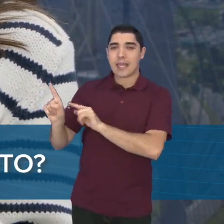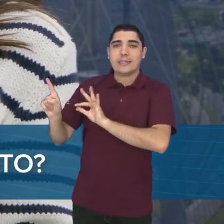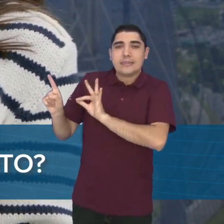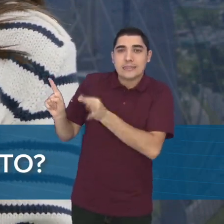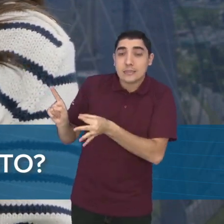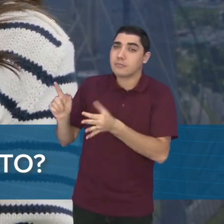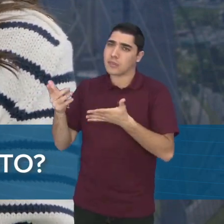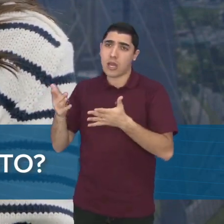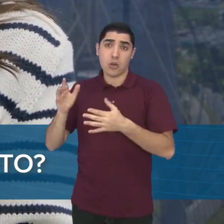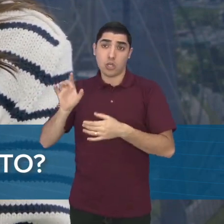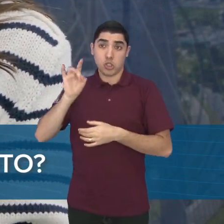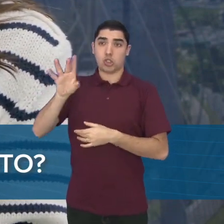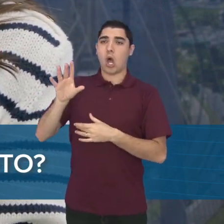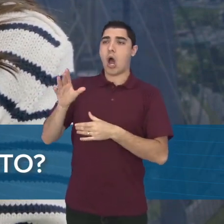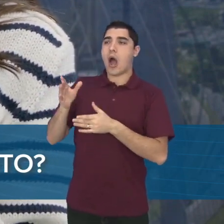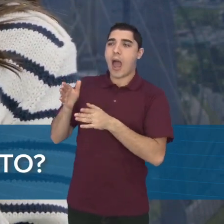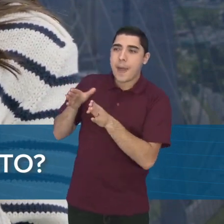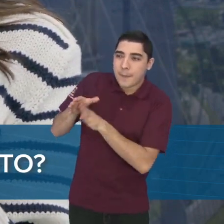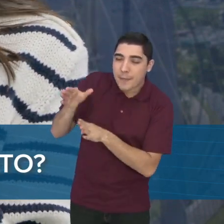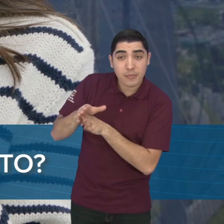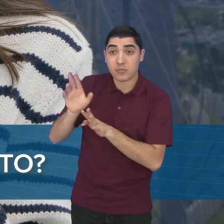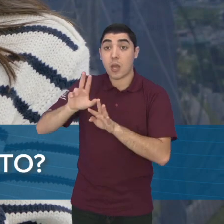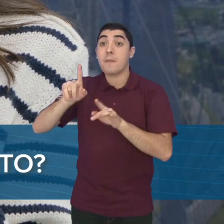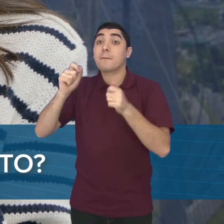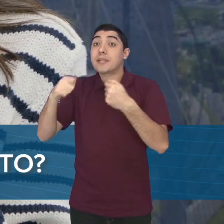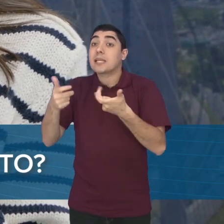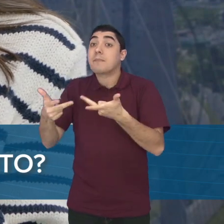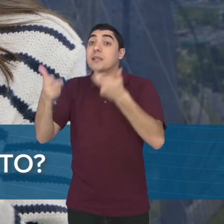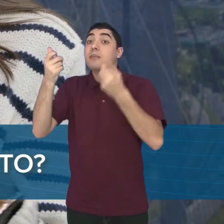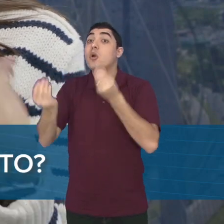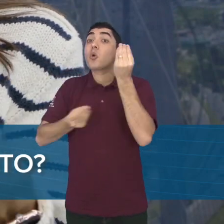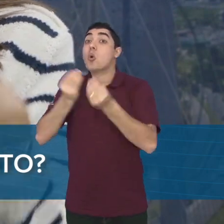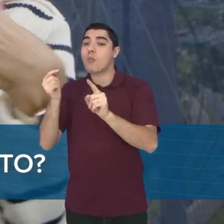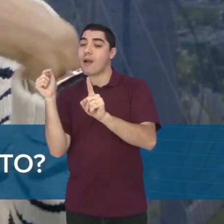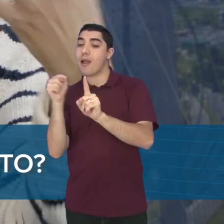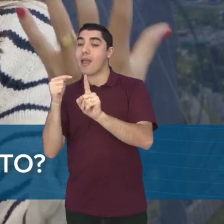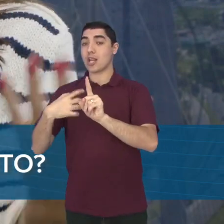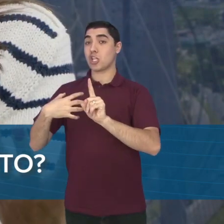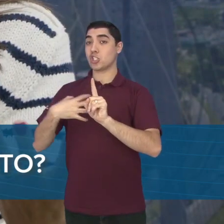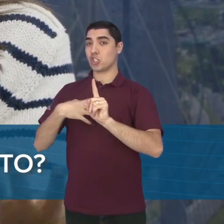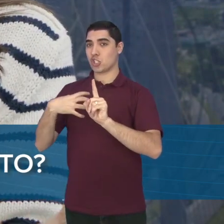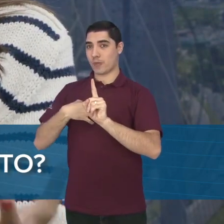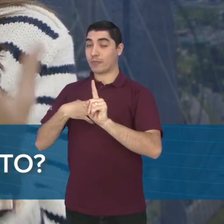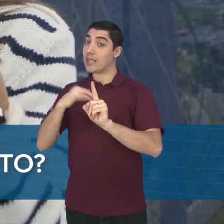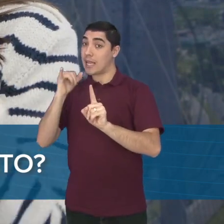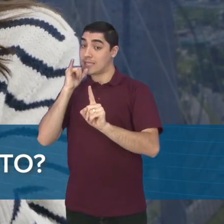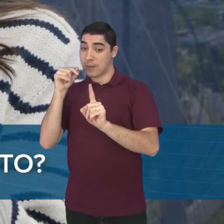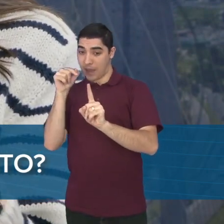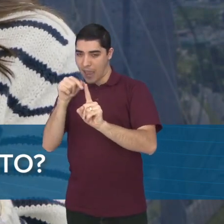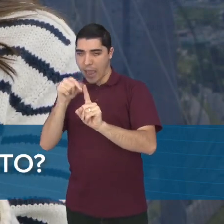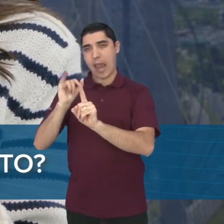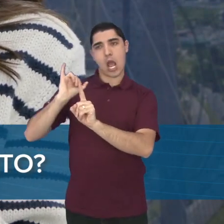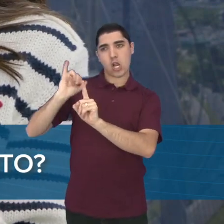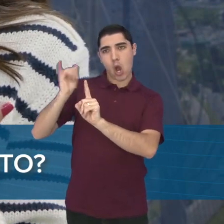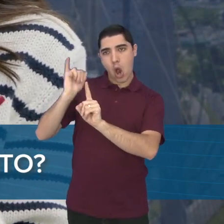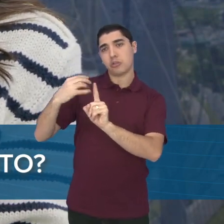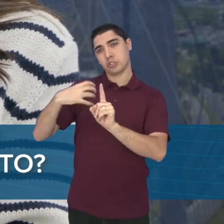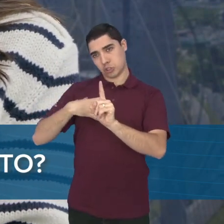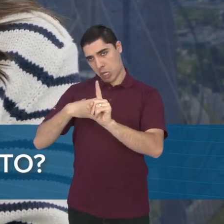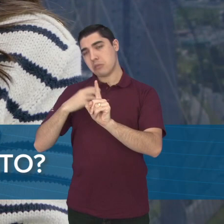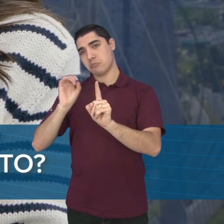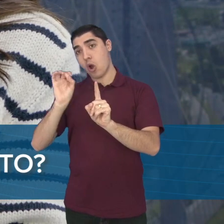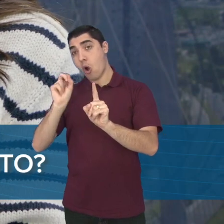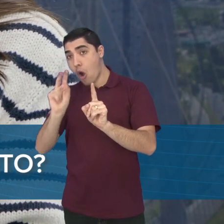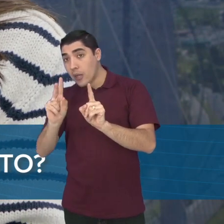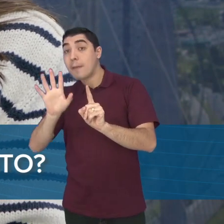talvez não seja nem só na hora de falar, mas como que ela realmente sente. Né? Talvez ela conte de uma maneira, mas o que ela sente talvez não seja tão grande,